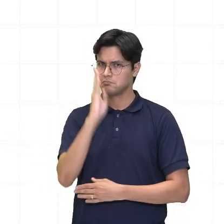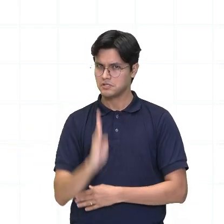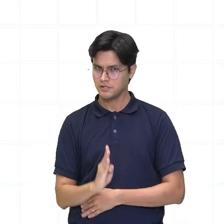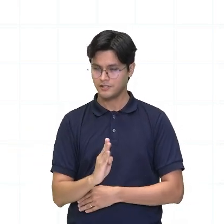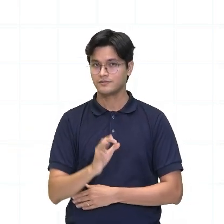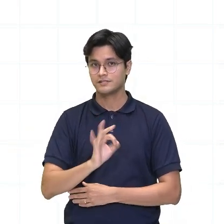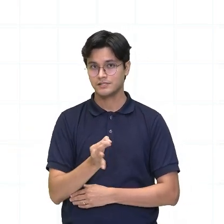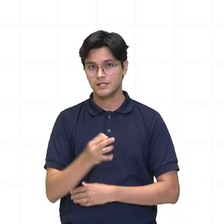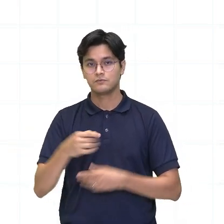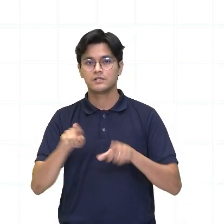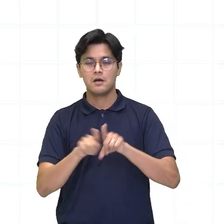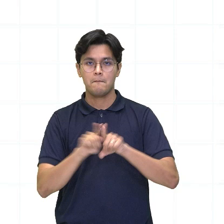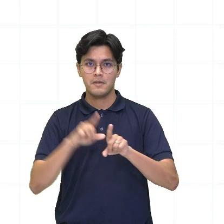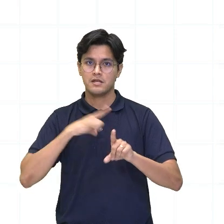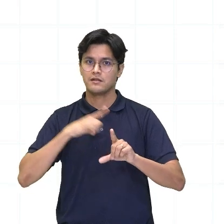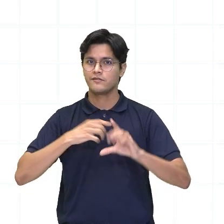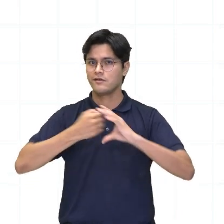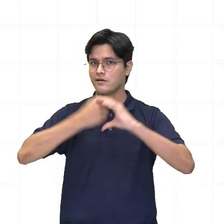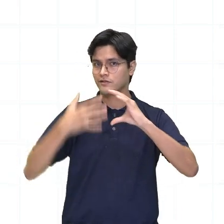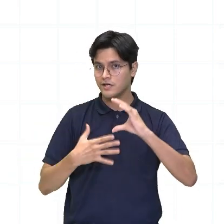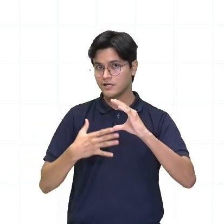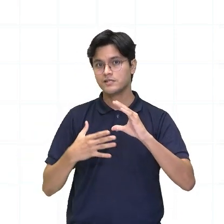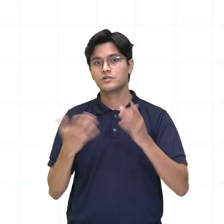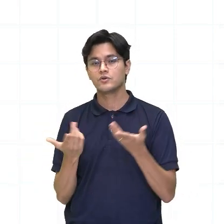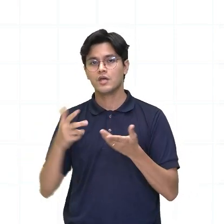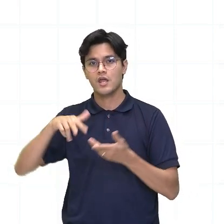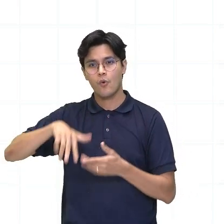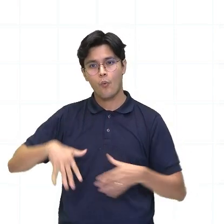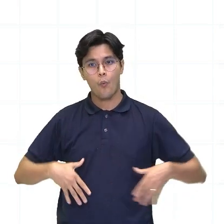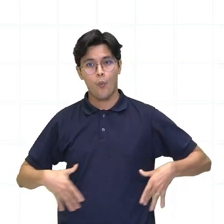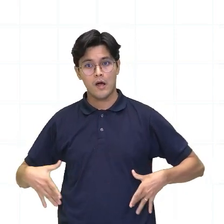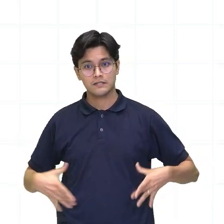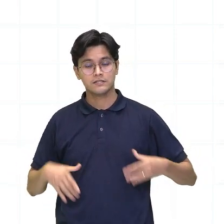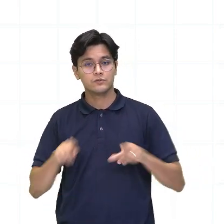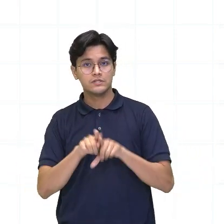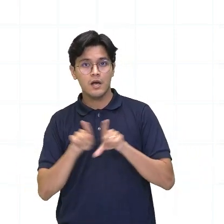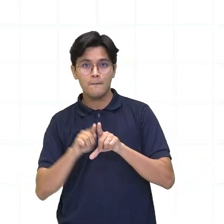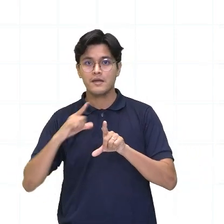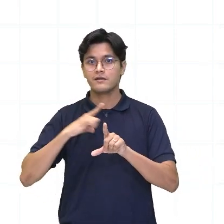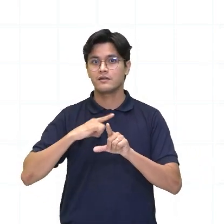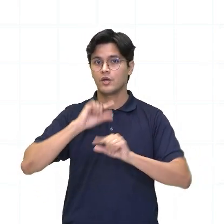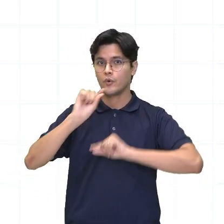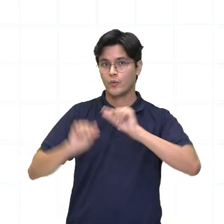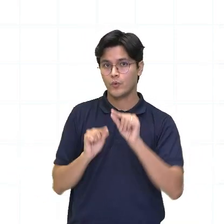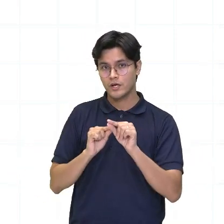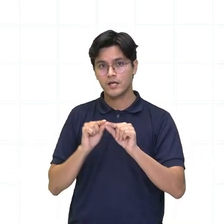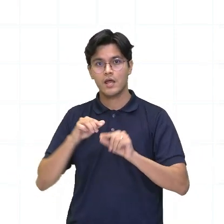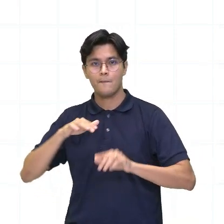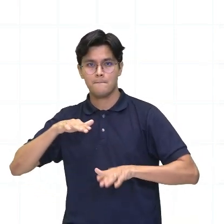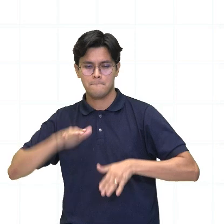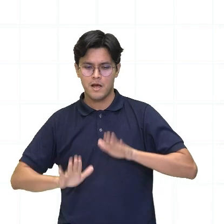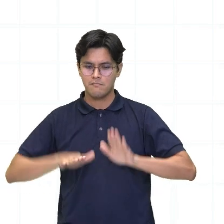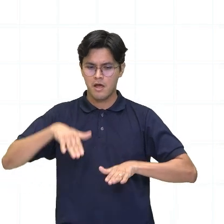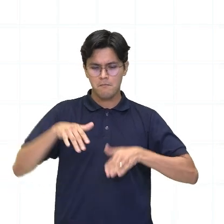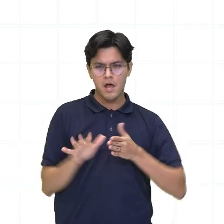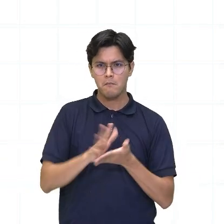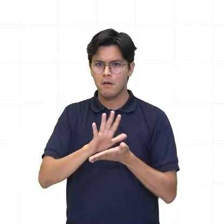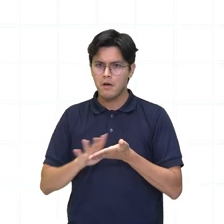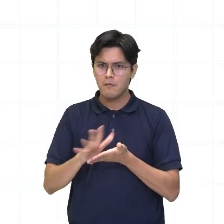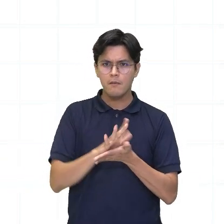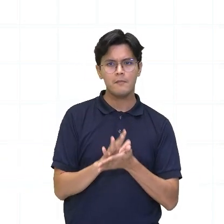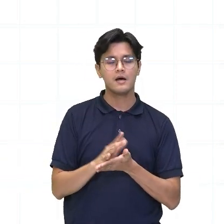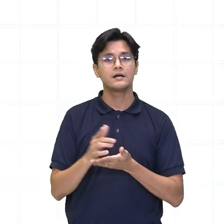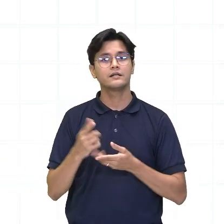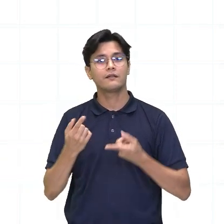É caracterizado por movimento de quadril, ritmado passos energéticos e uma atmosfera festiva. O samba é uma